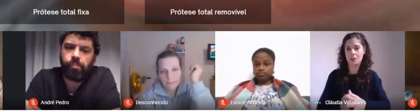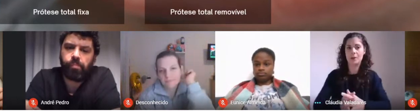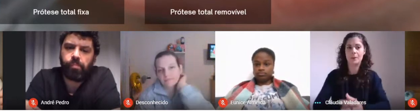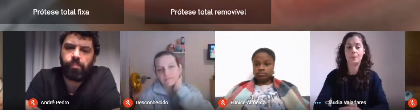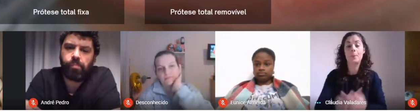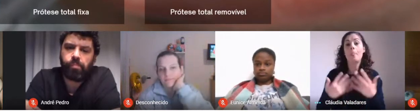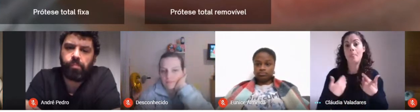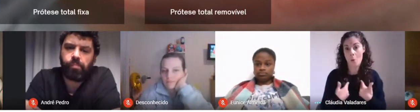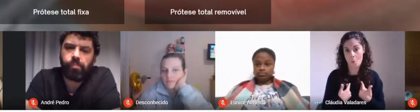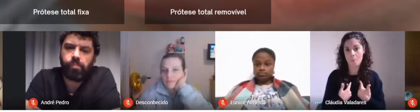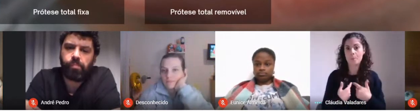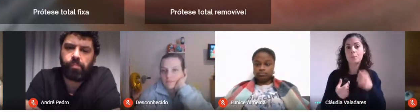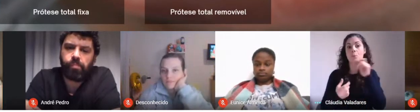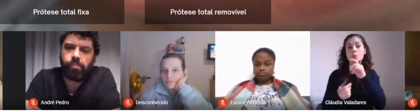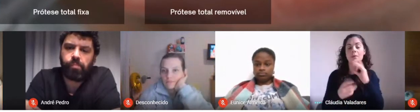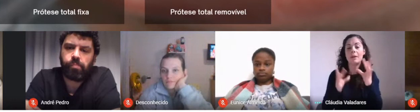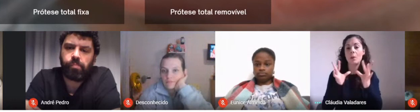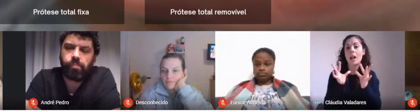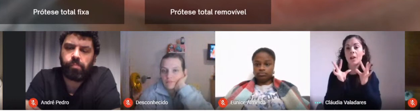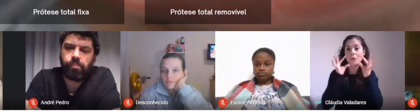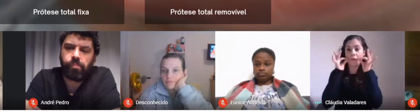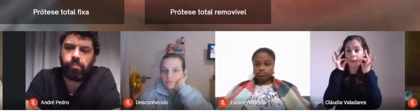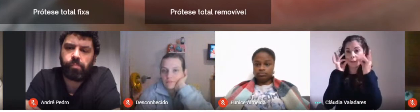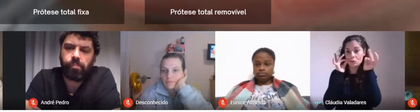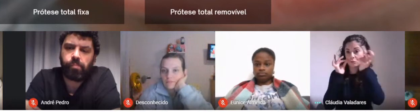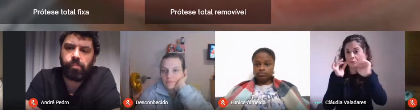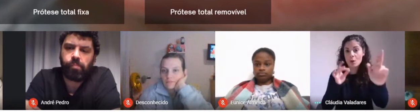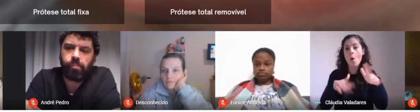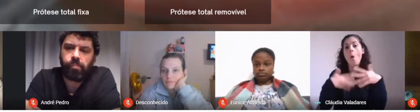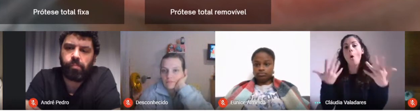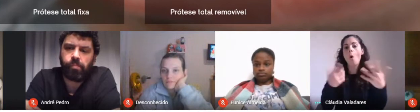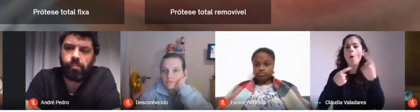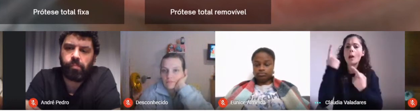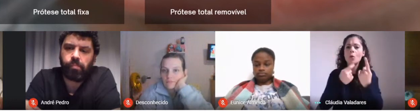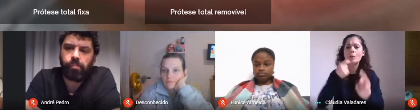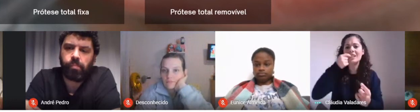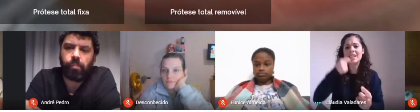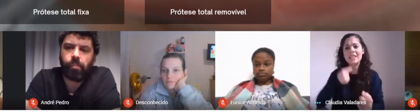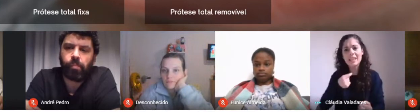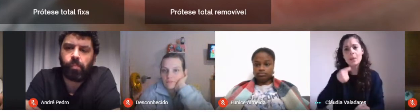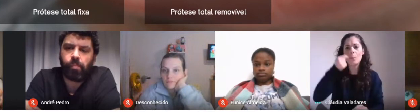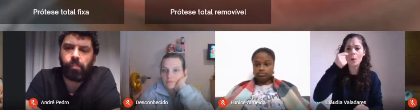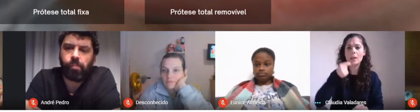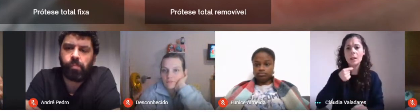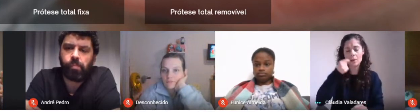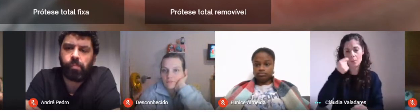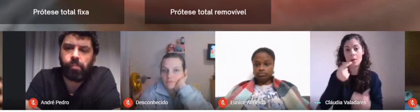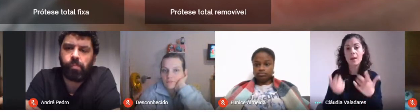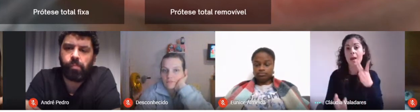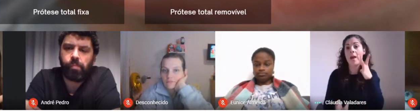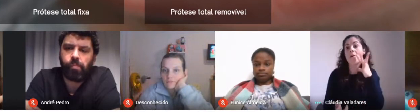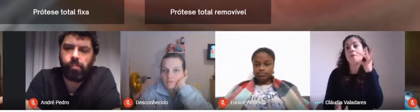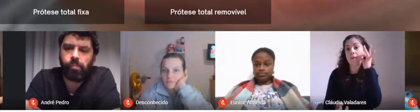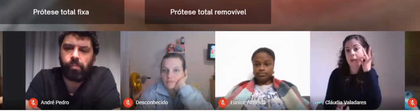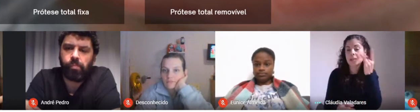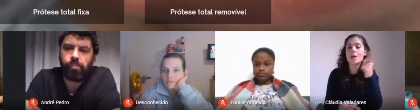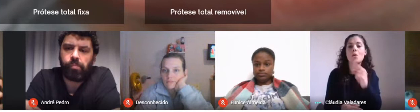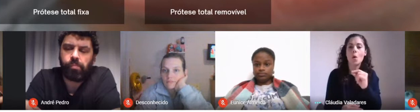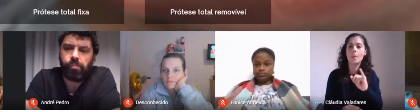Pode ser de forma fixa ou através de próteses removíveis. As fixas temos, por exemplo, o